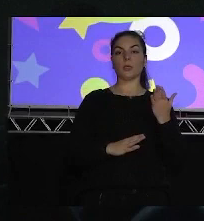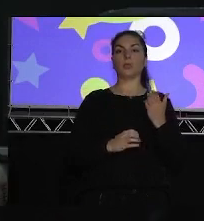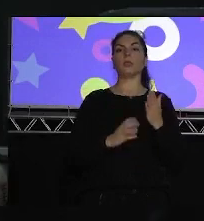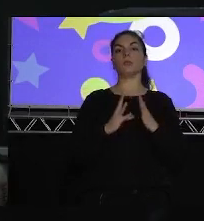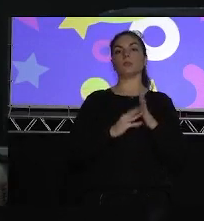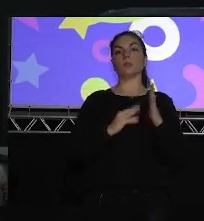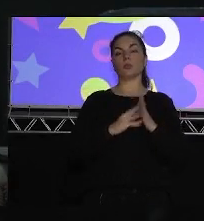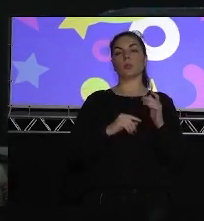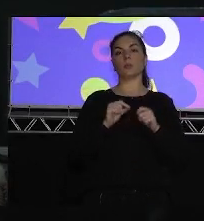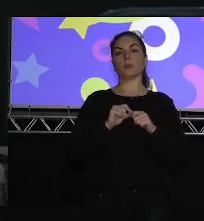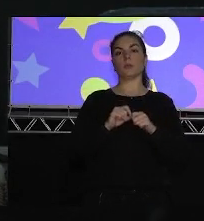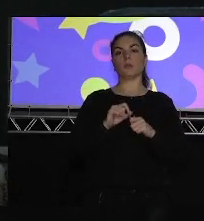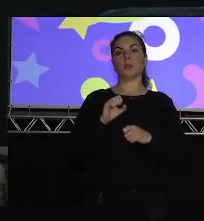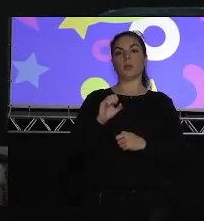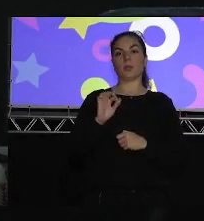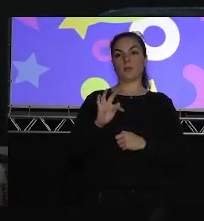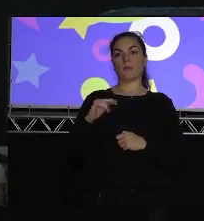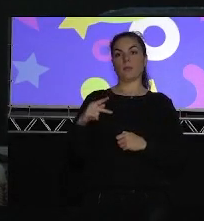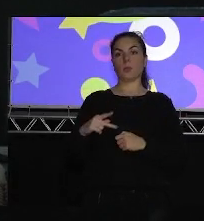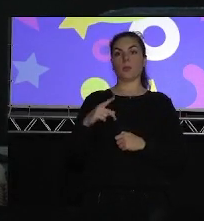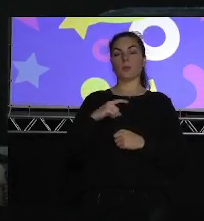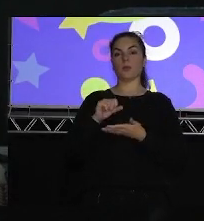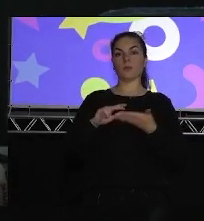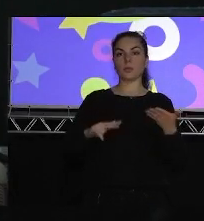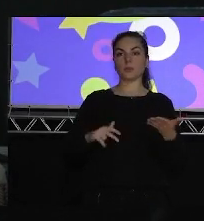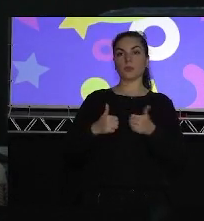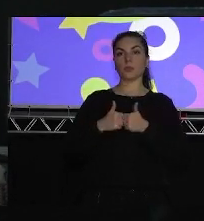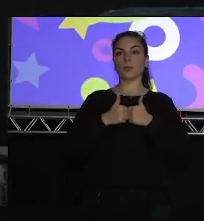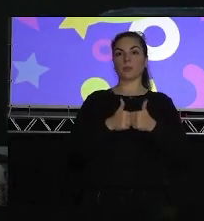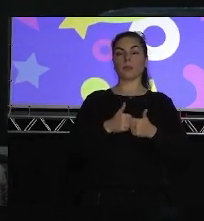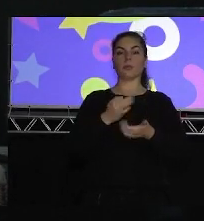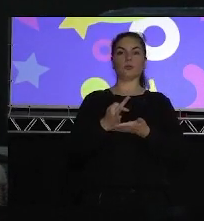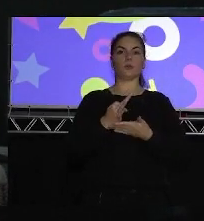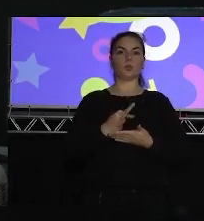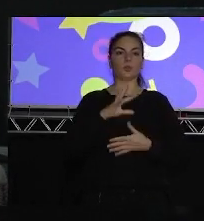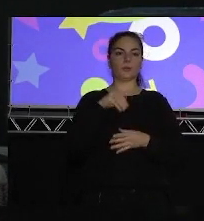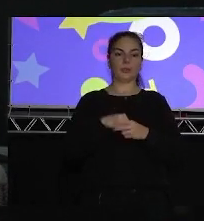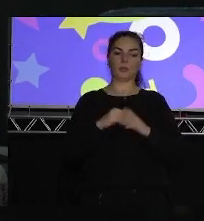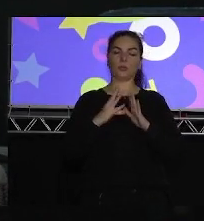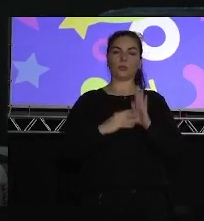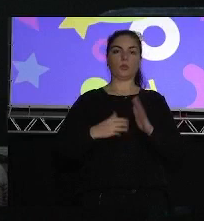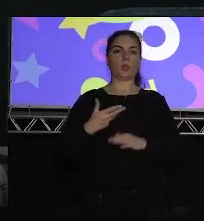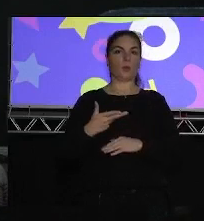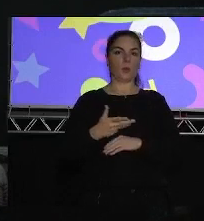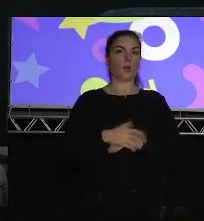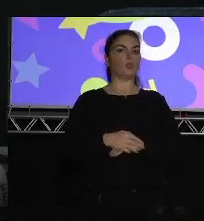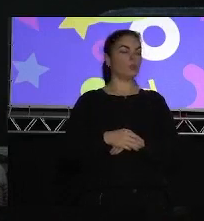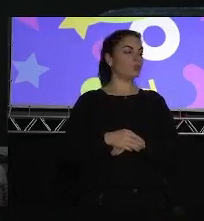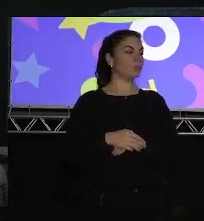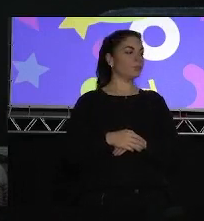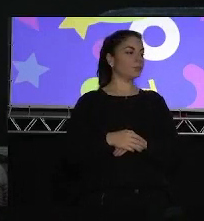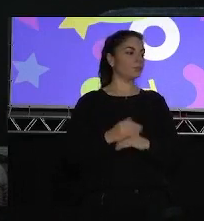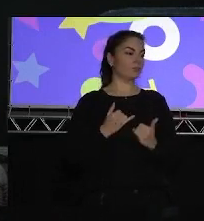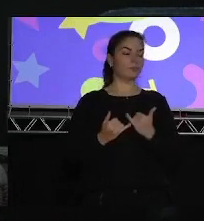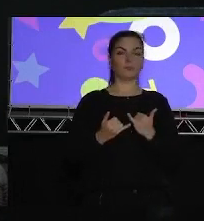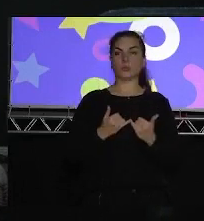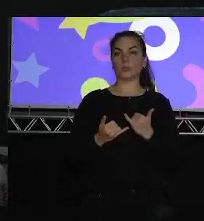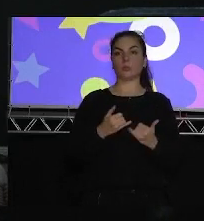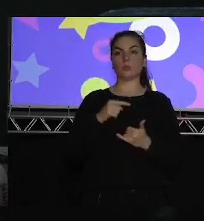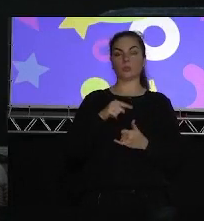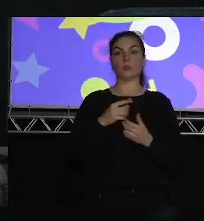RFP, avaliação e acompanhamento de fornecedores dentro do modelo ágil. Então, isso vai, por exemplo, eu tenho